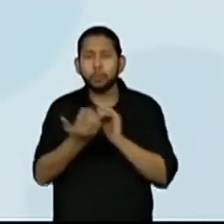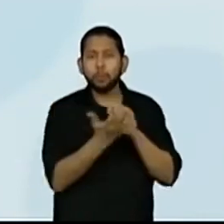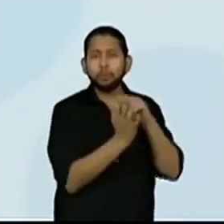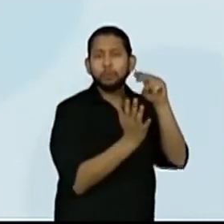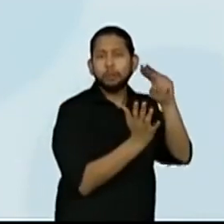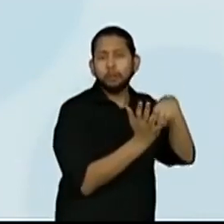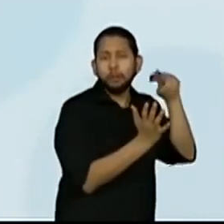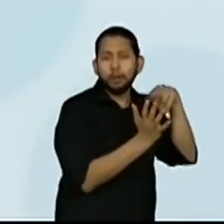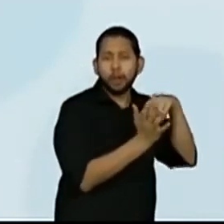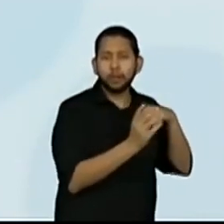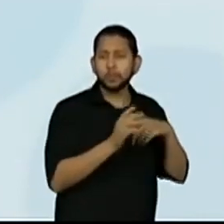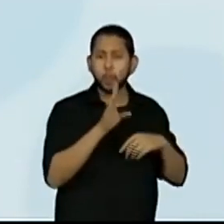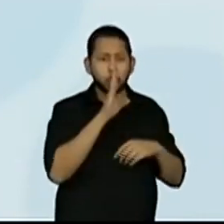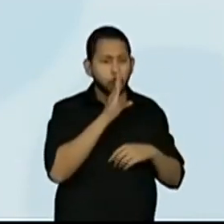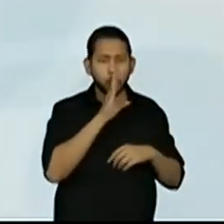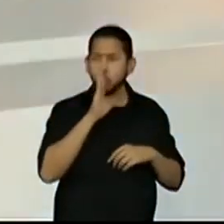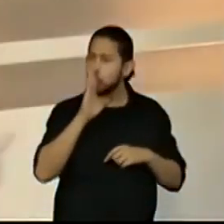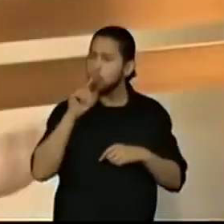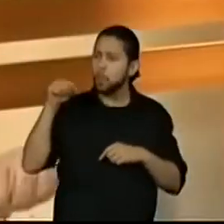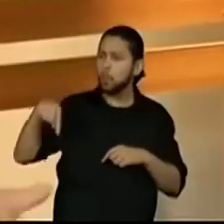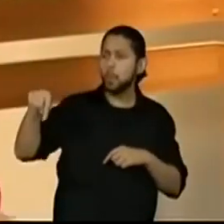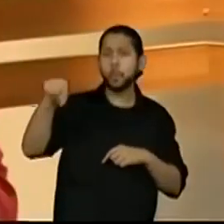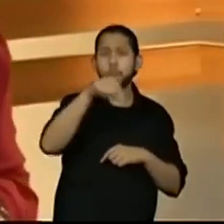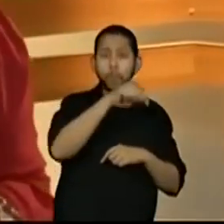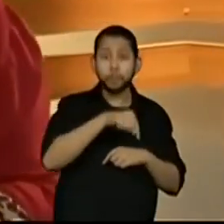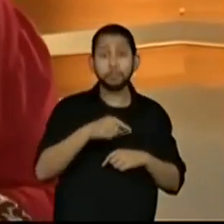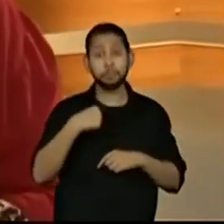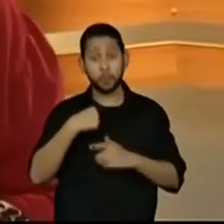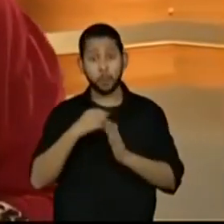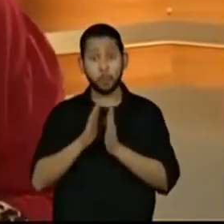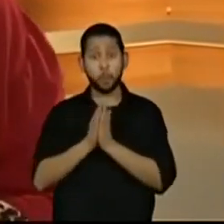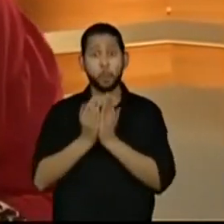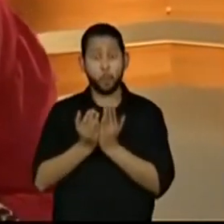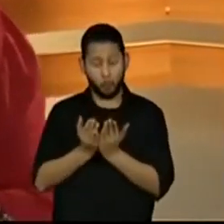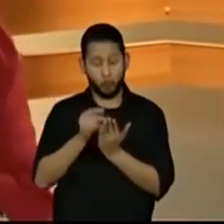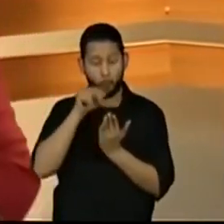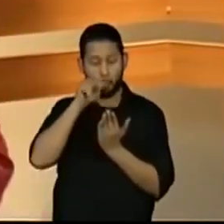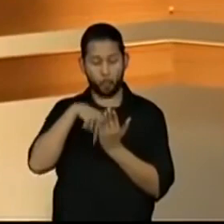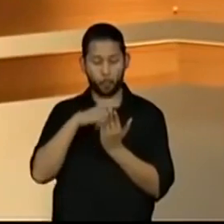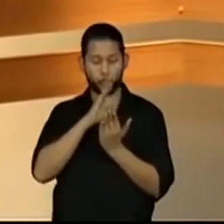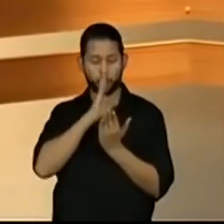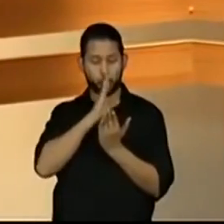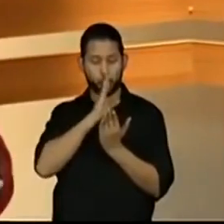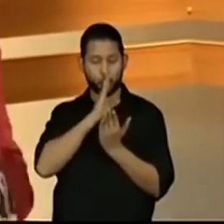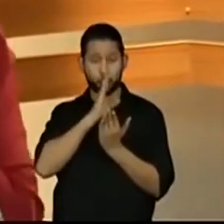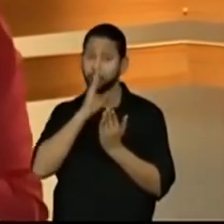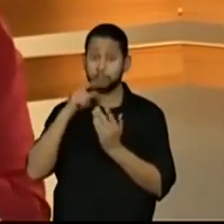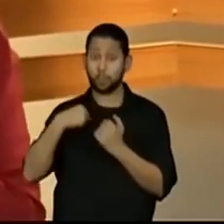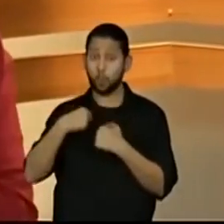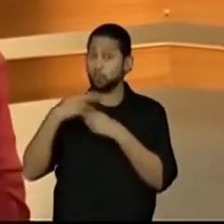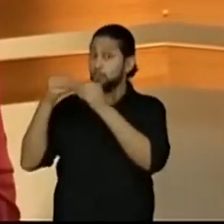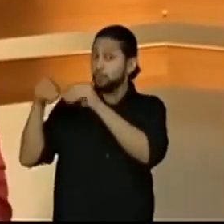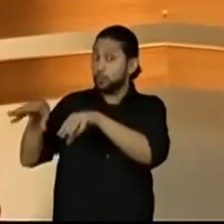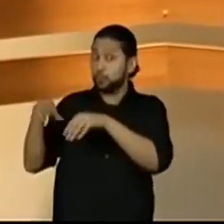é fundamental que haja leitura mental e silenciosa, para um não atrapalhar o